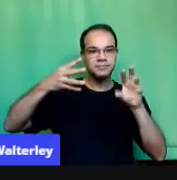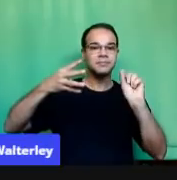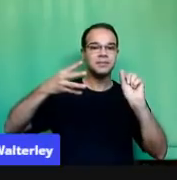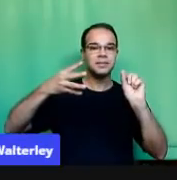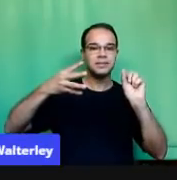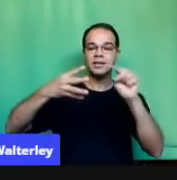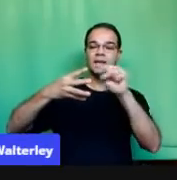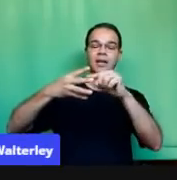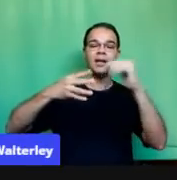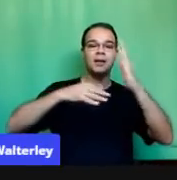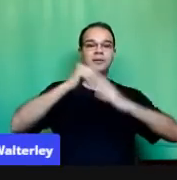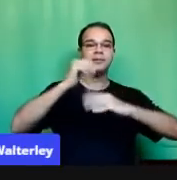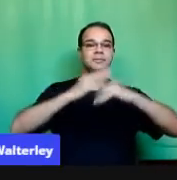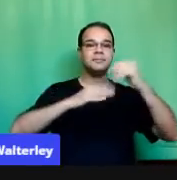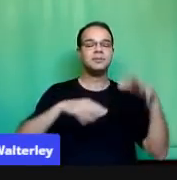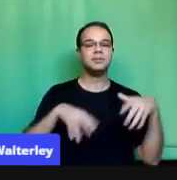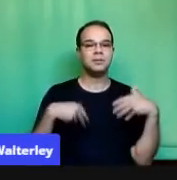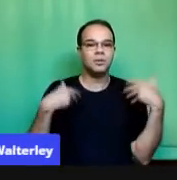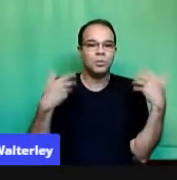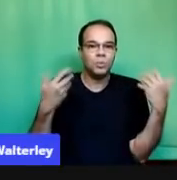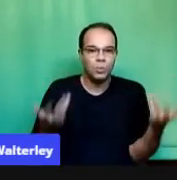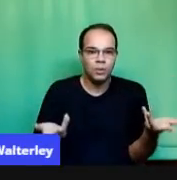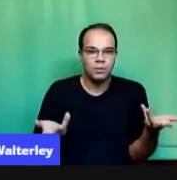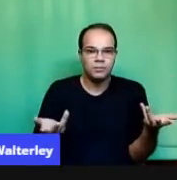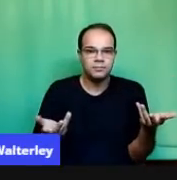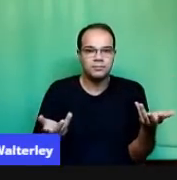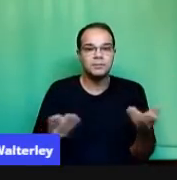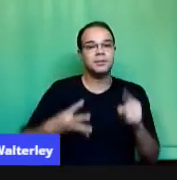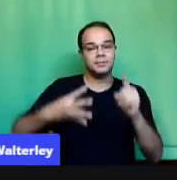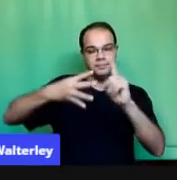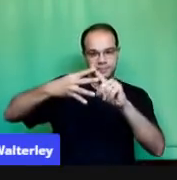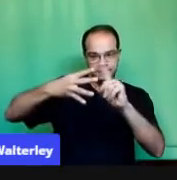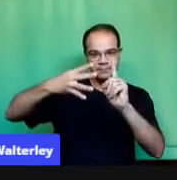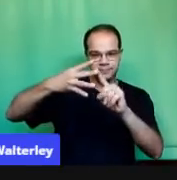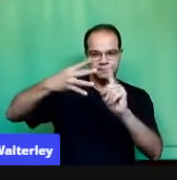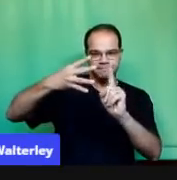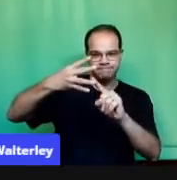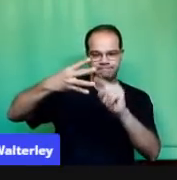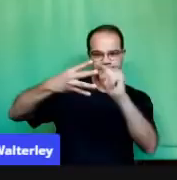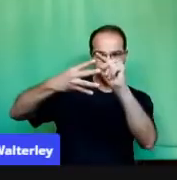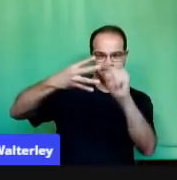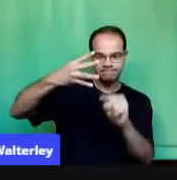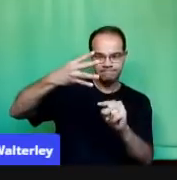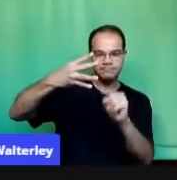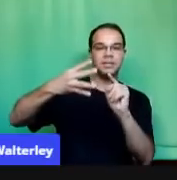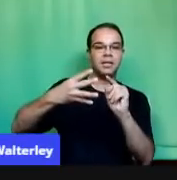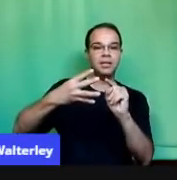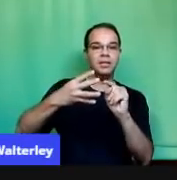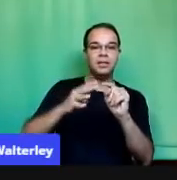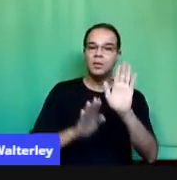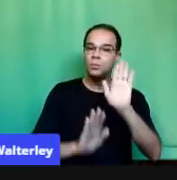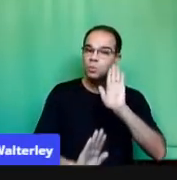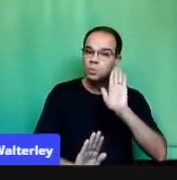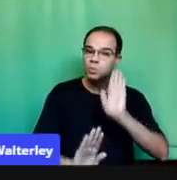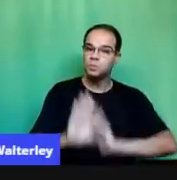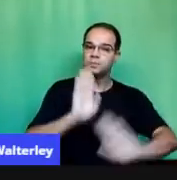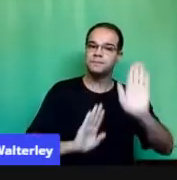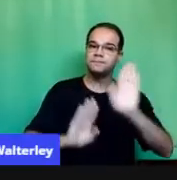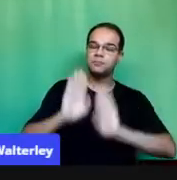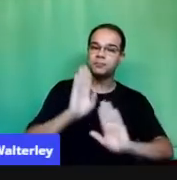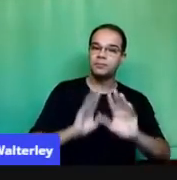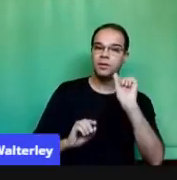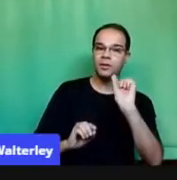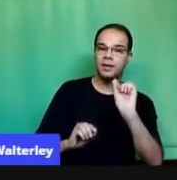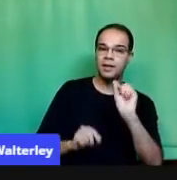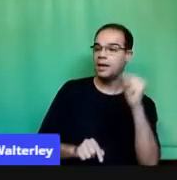desenvolver. Um cuidado maior ainda quando mandamos isso para casa e temos uma pessoa